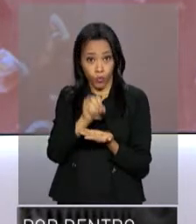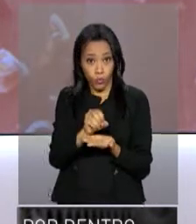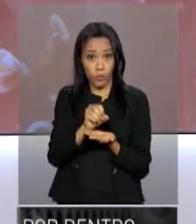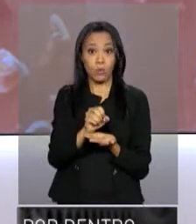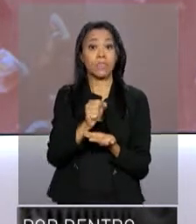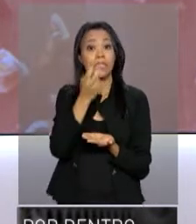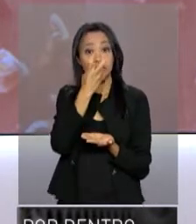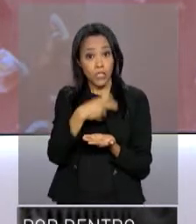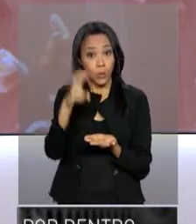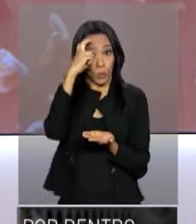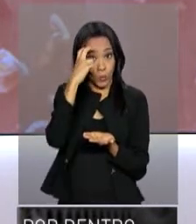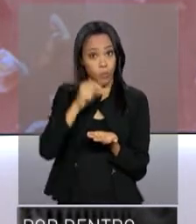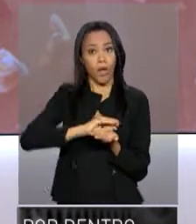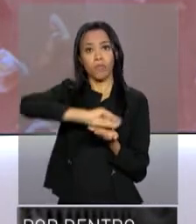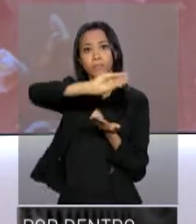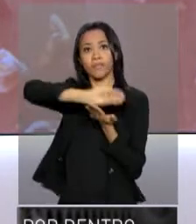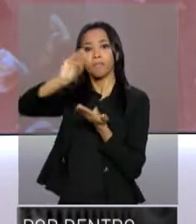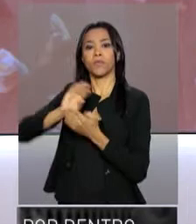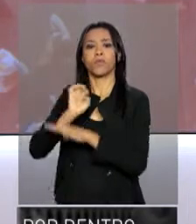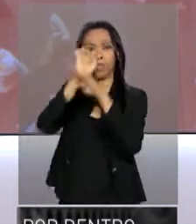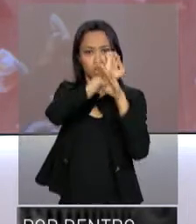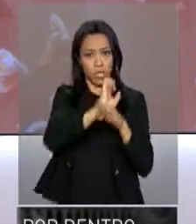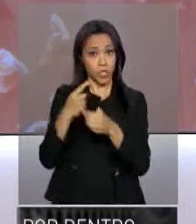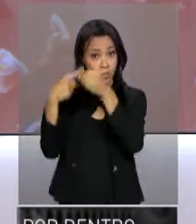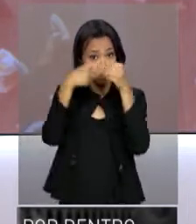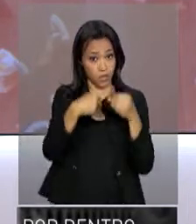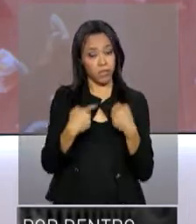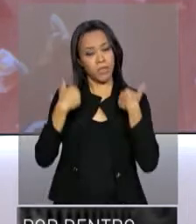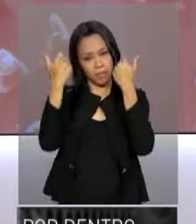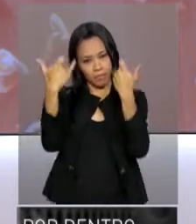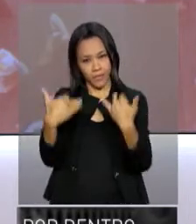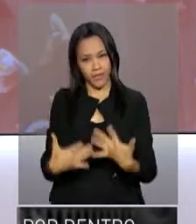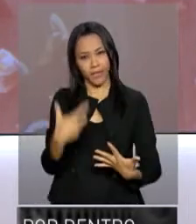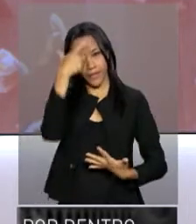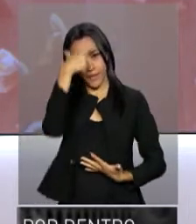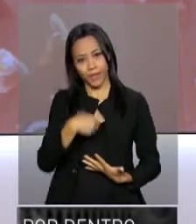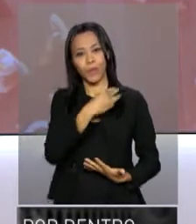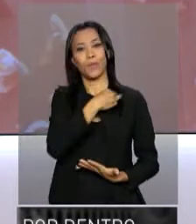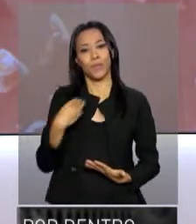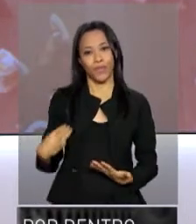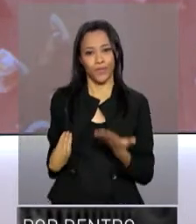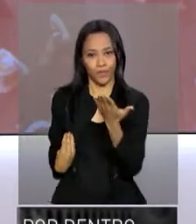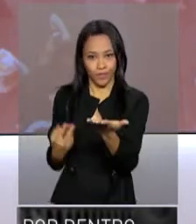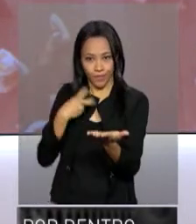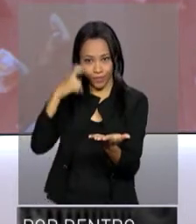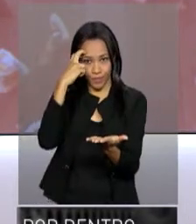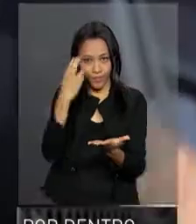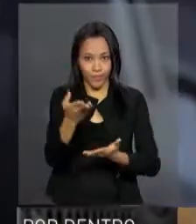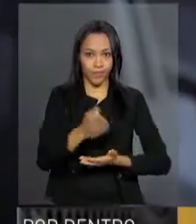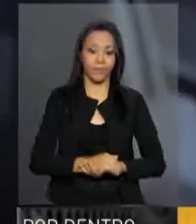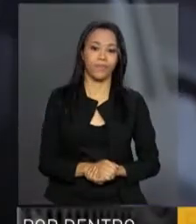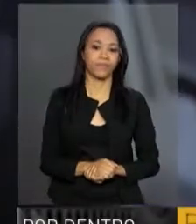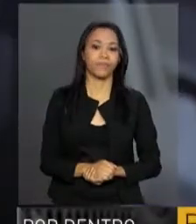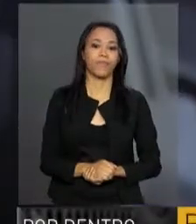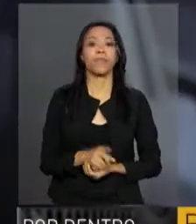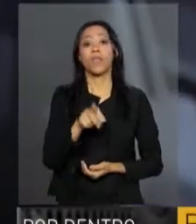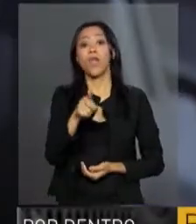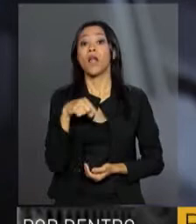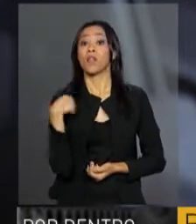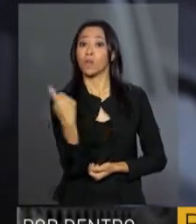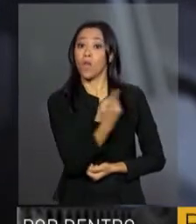Cultura para estados e municípios, como explica para a gente Roberto Freire, ministro da Cultura. Nós